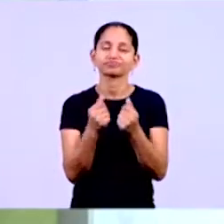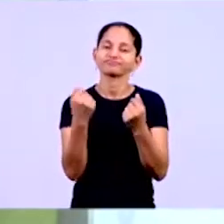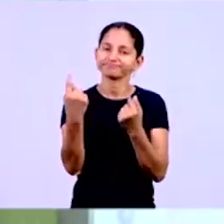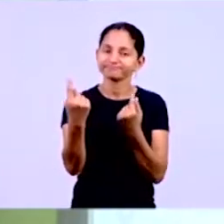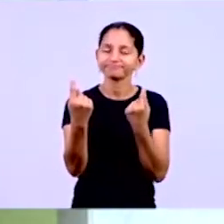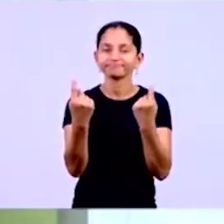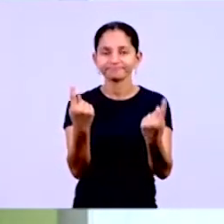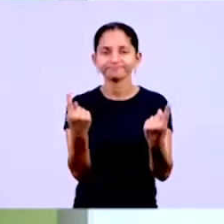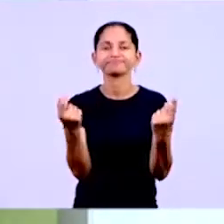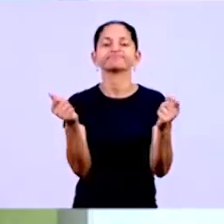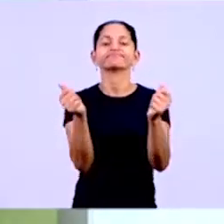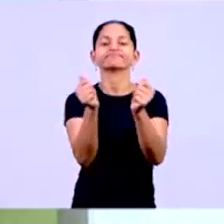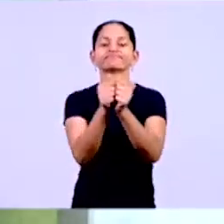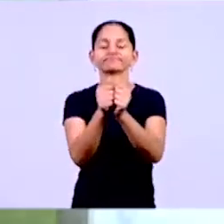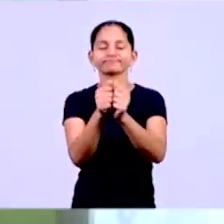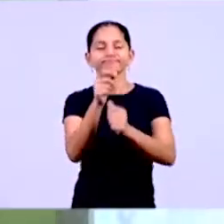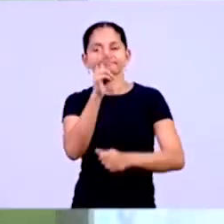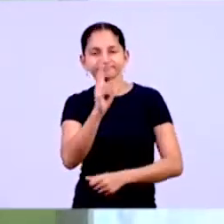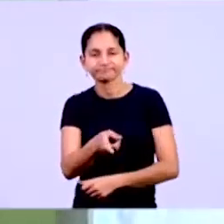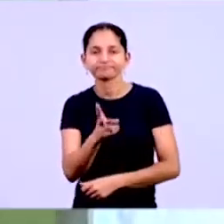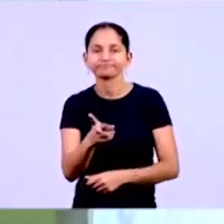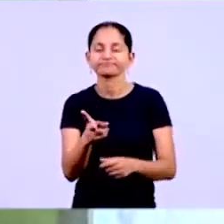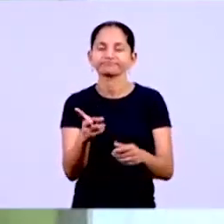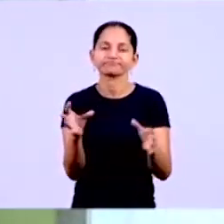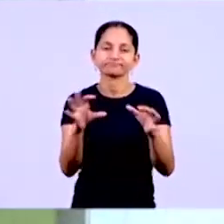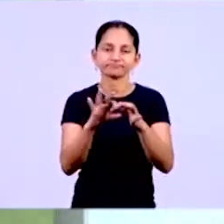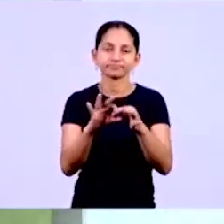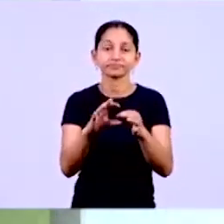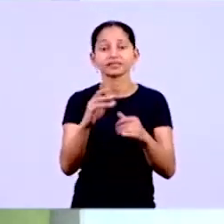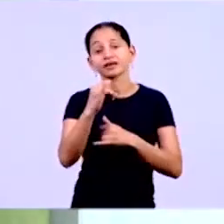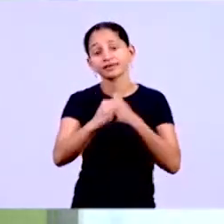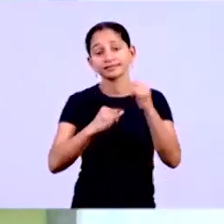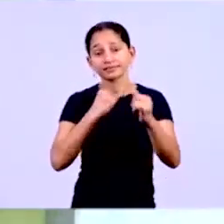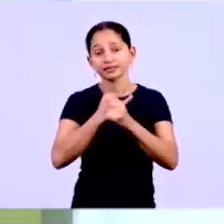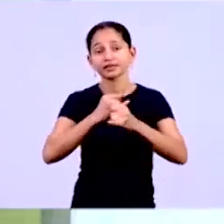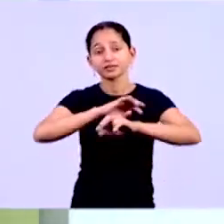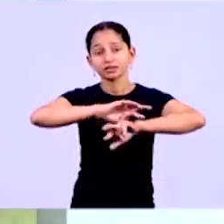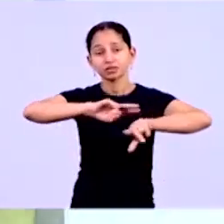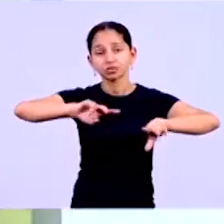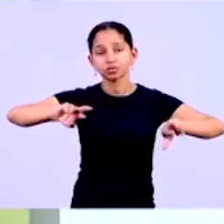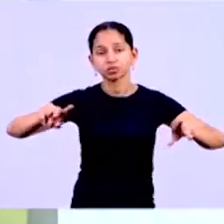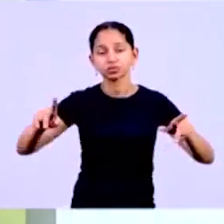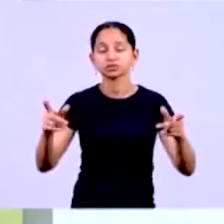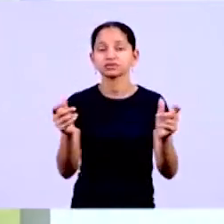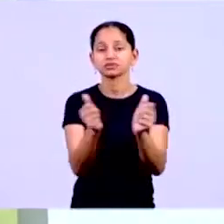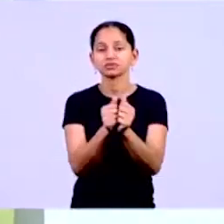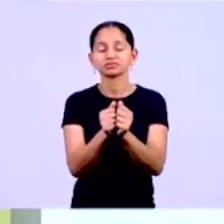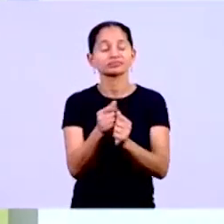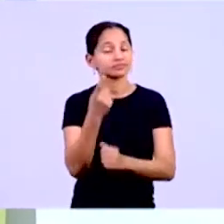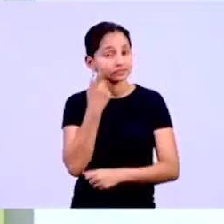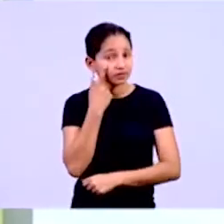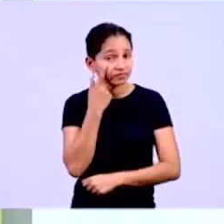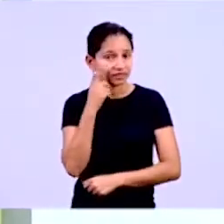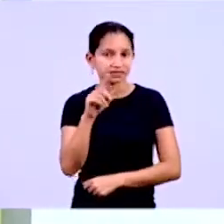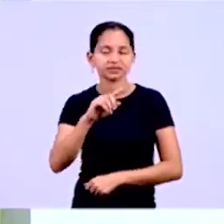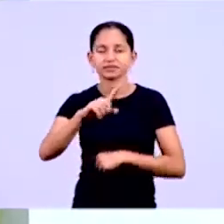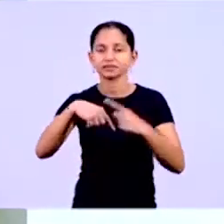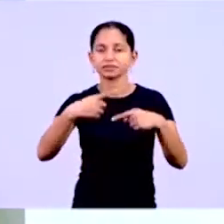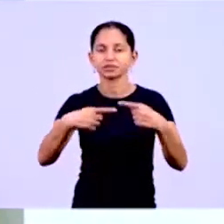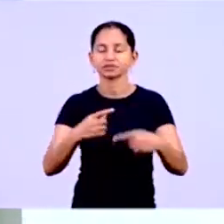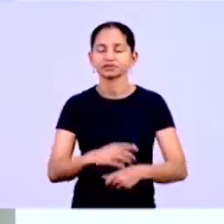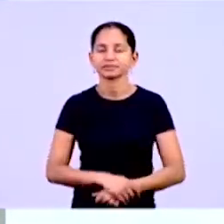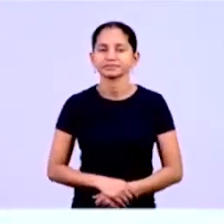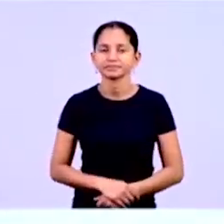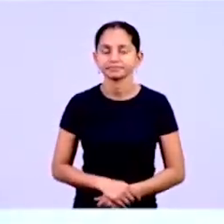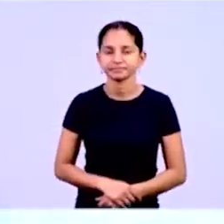que encabeçaram essa última revolução de tecnologia, né? A internet das coisas. Essa é uma palavra que vocês vão muito ver nos próximos anos. A internet das